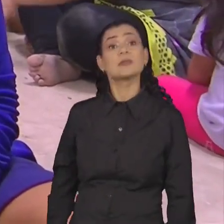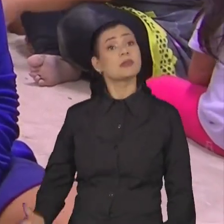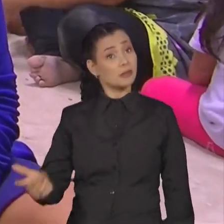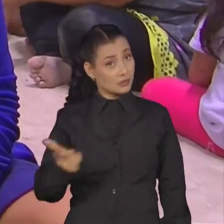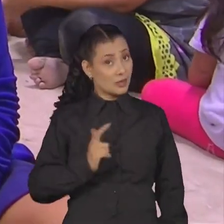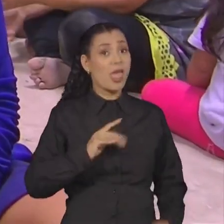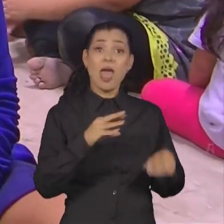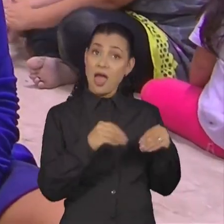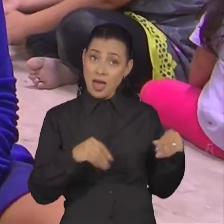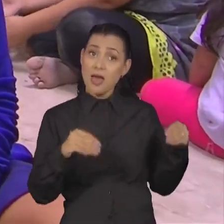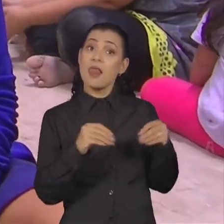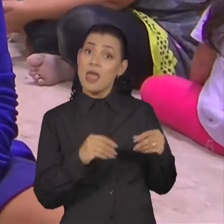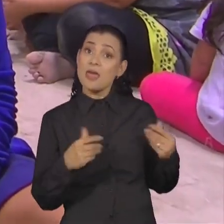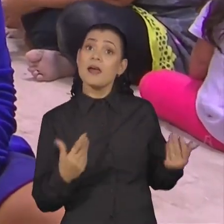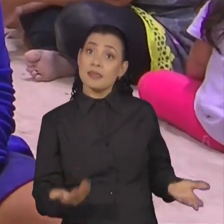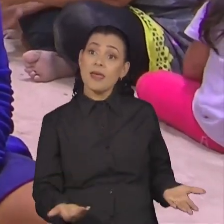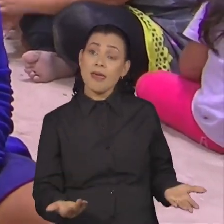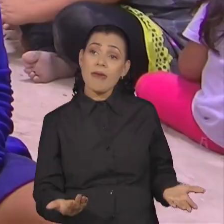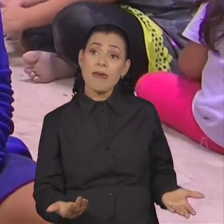Areia, né?